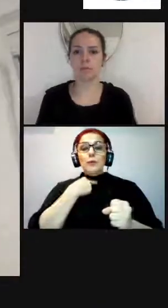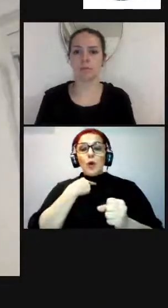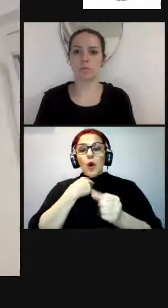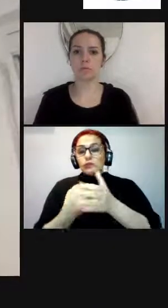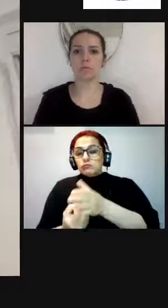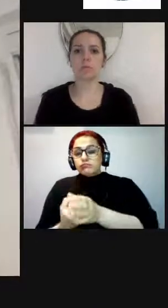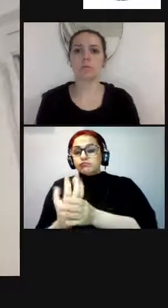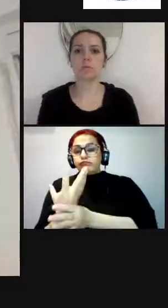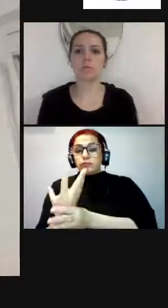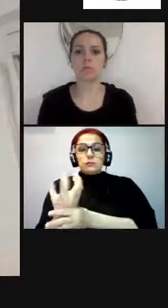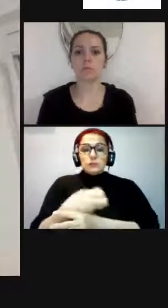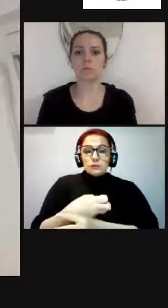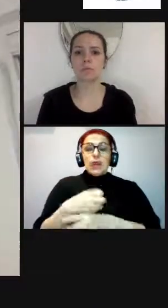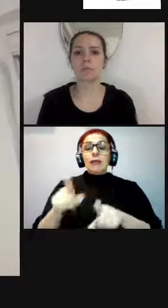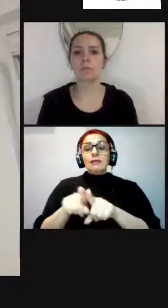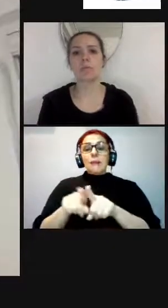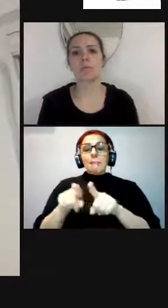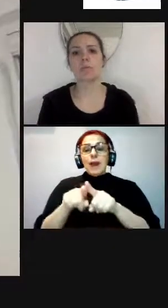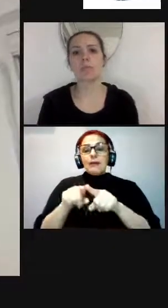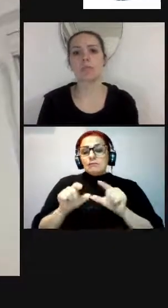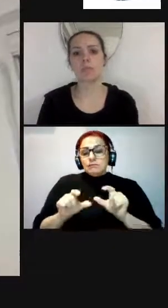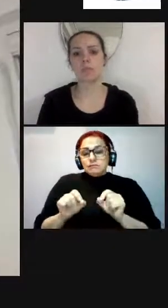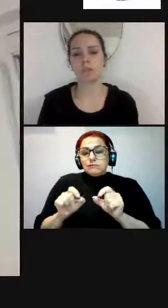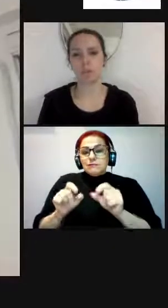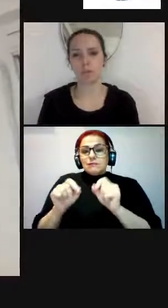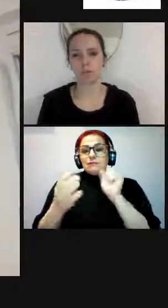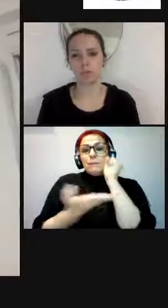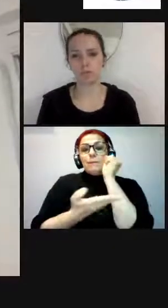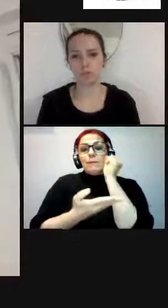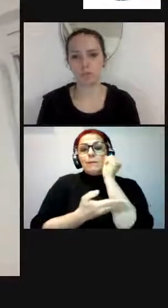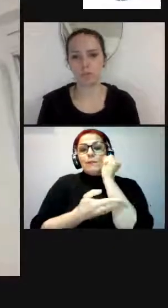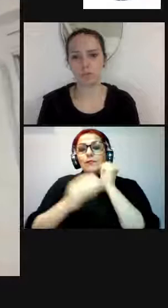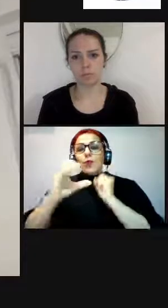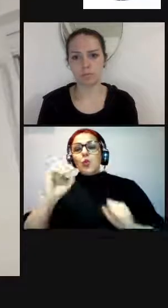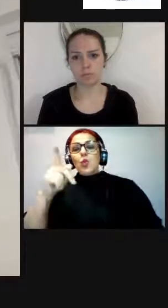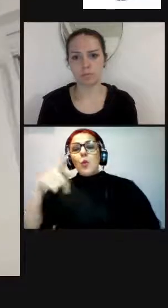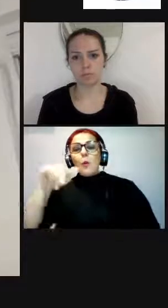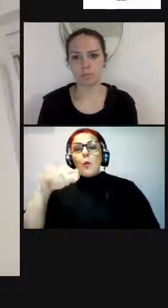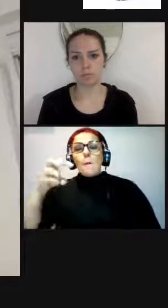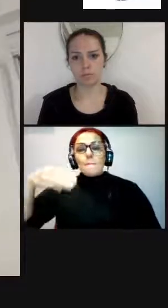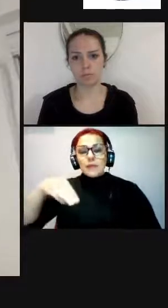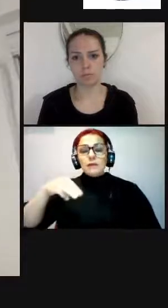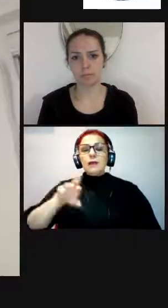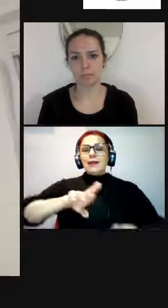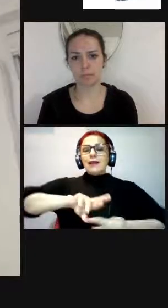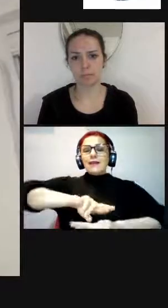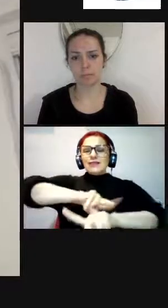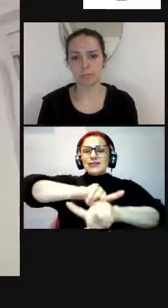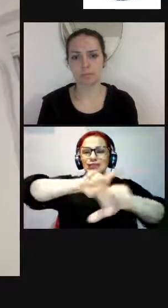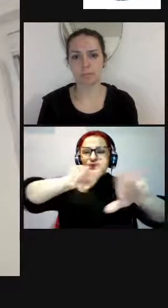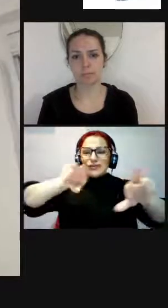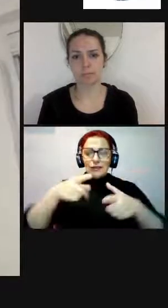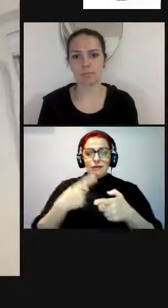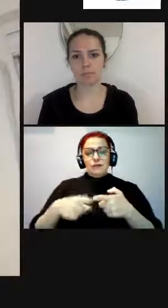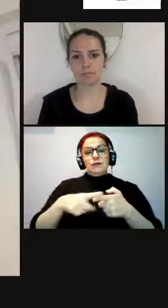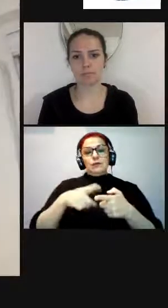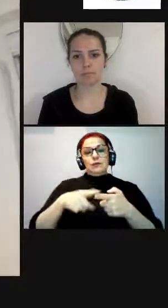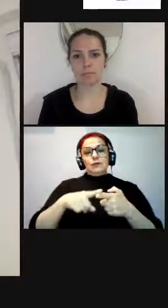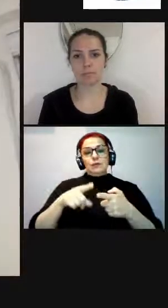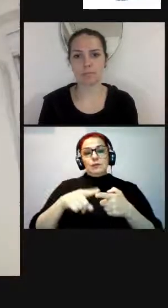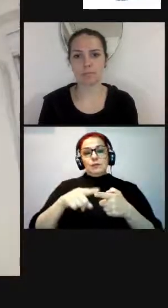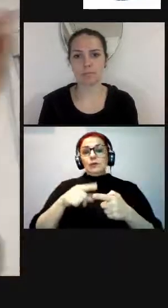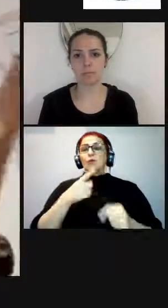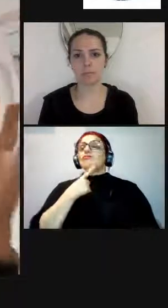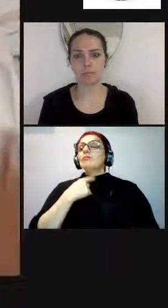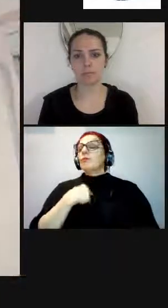traga sensações de cupins e tudo mais então assim existe uma série de maneiras a gente resolver problemas e uma coisa que eu